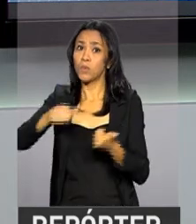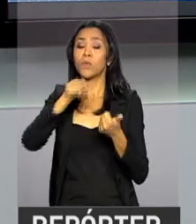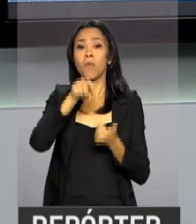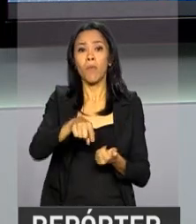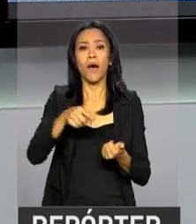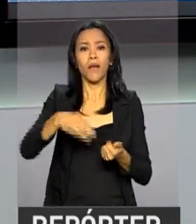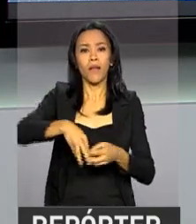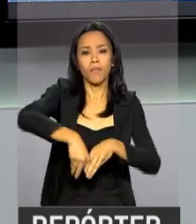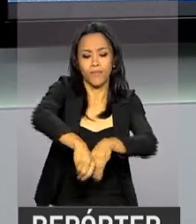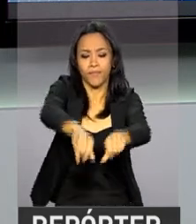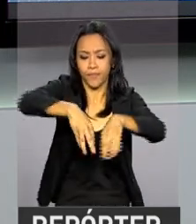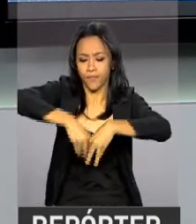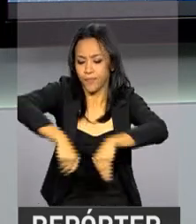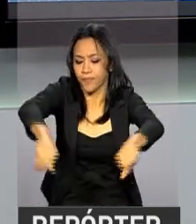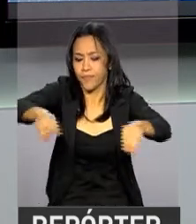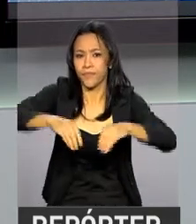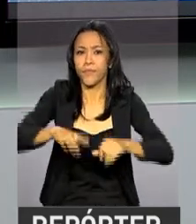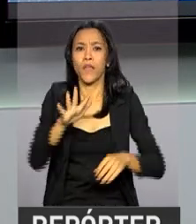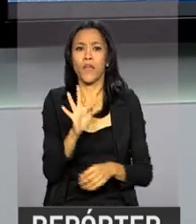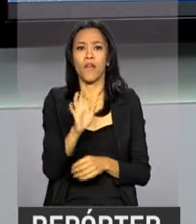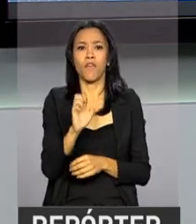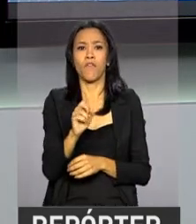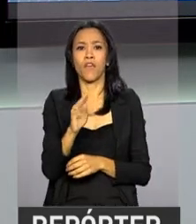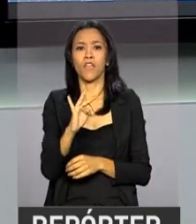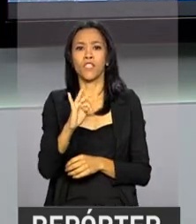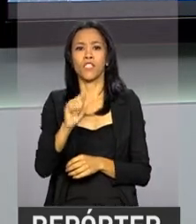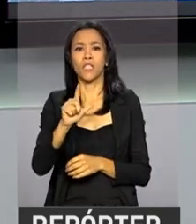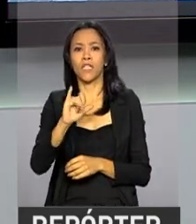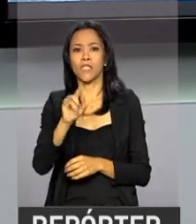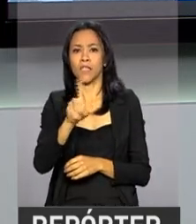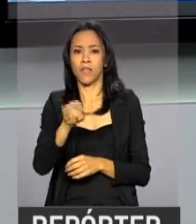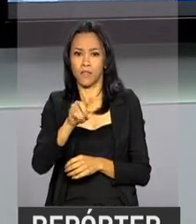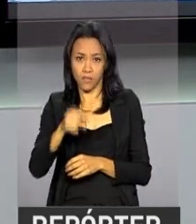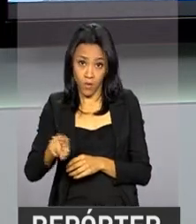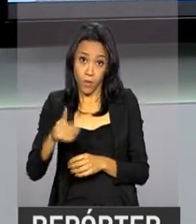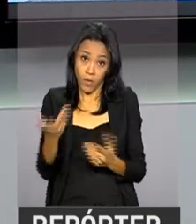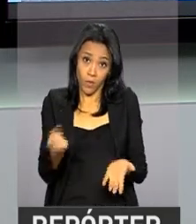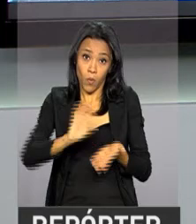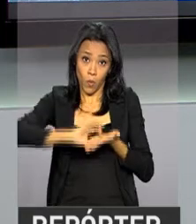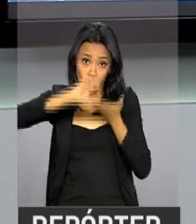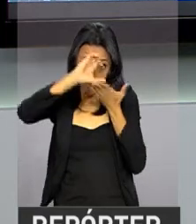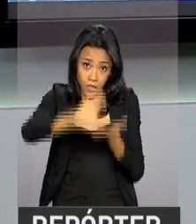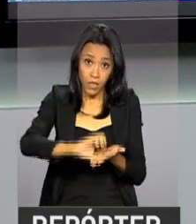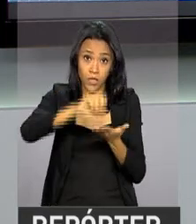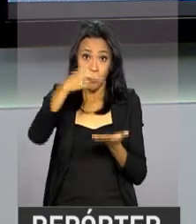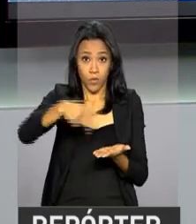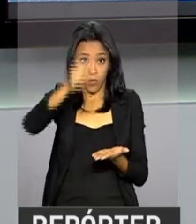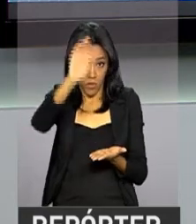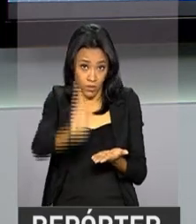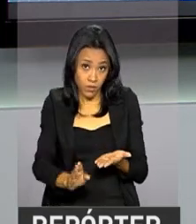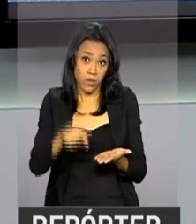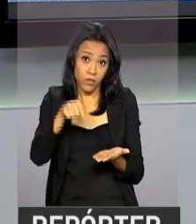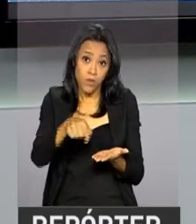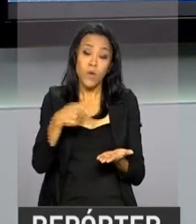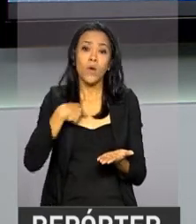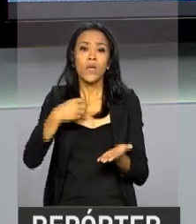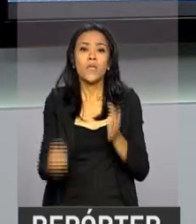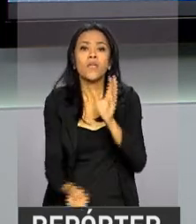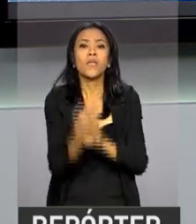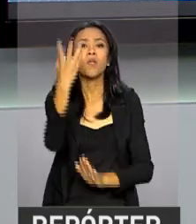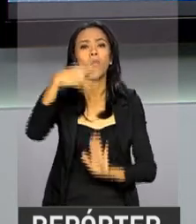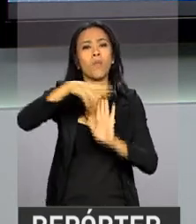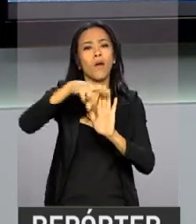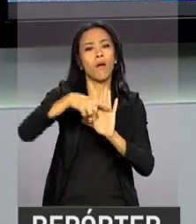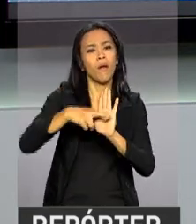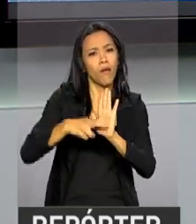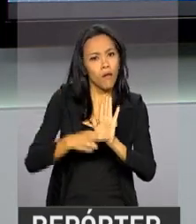fertilizar o solo para regular esse processo no país o conselho nacional do meio ambiente publicou uma resolução que cria critérios